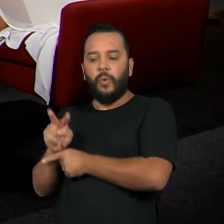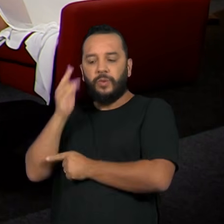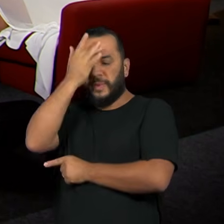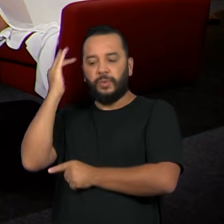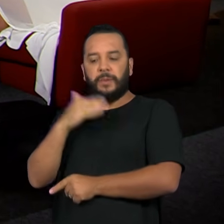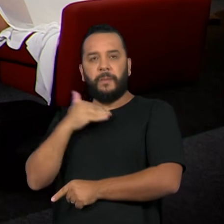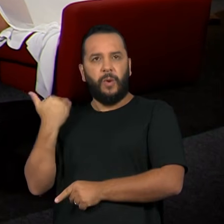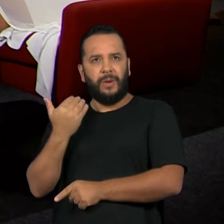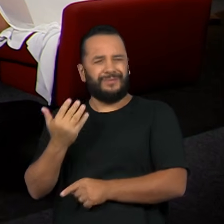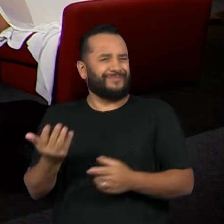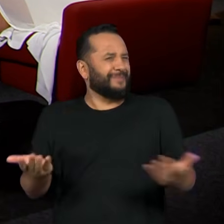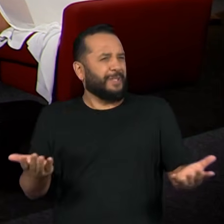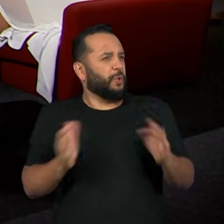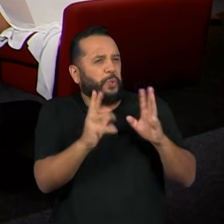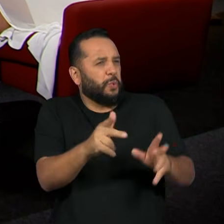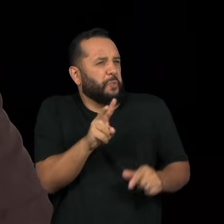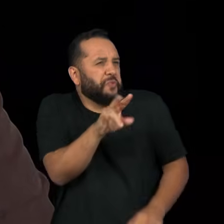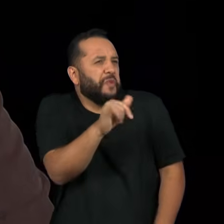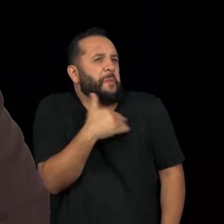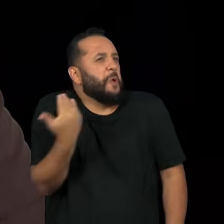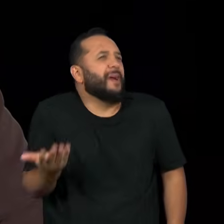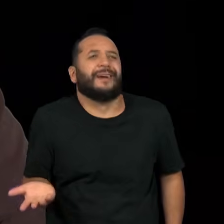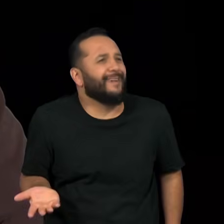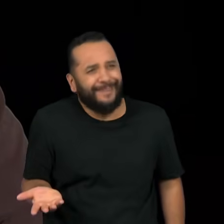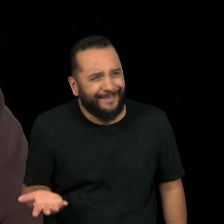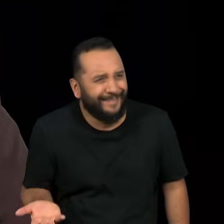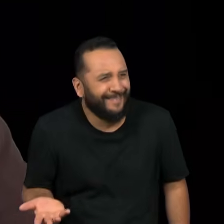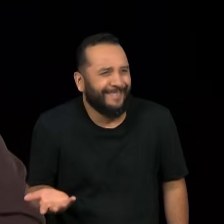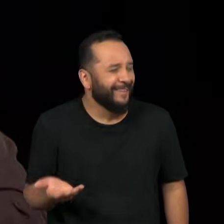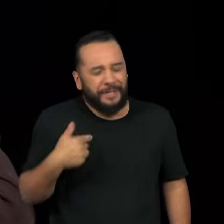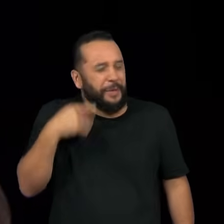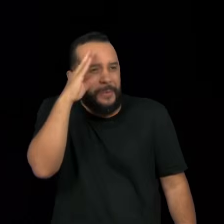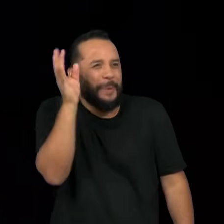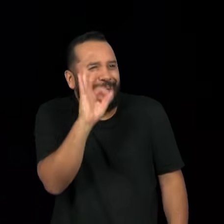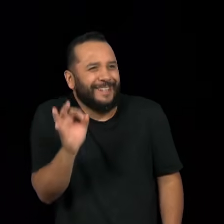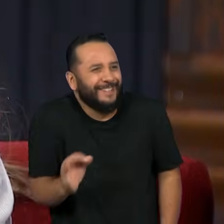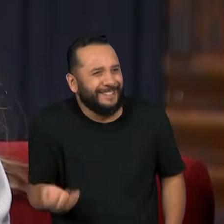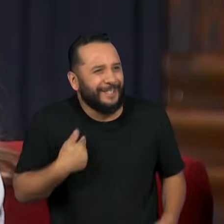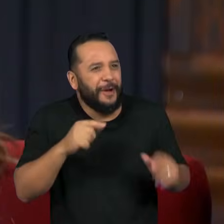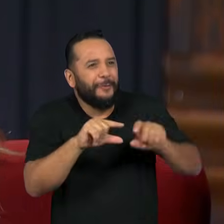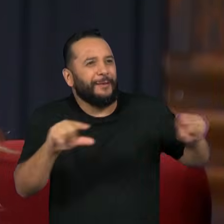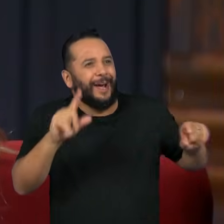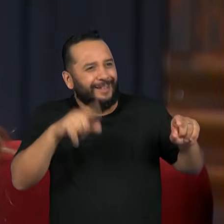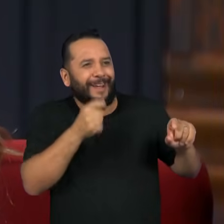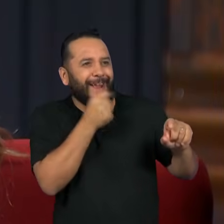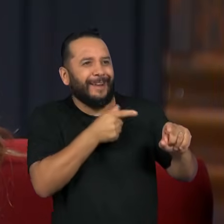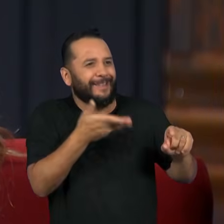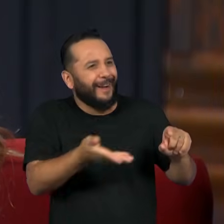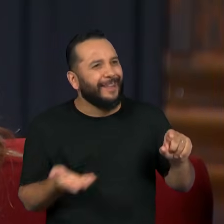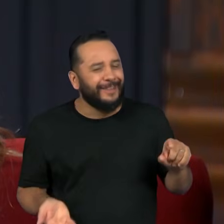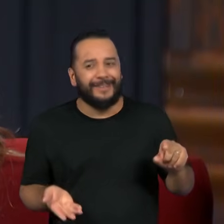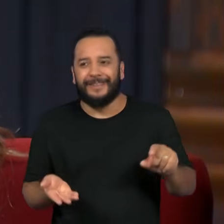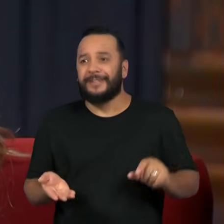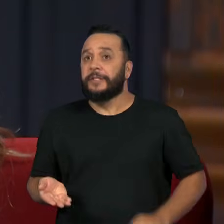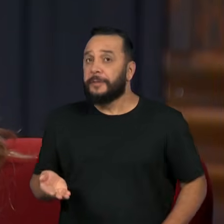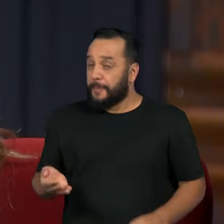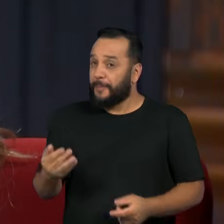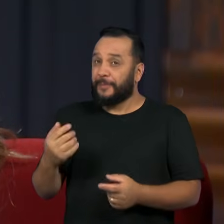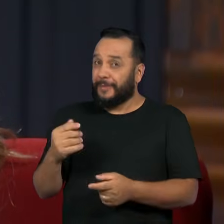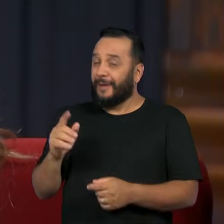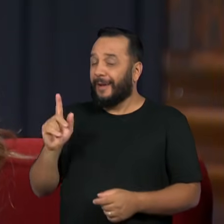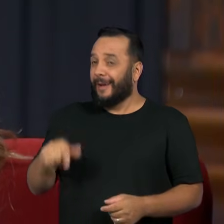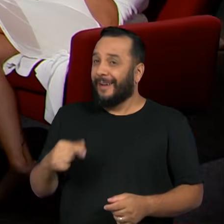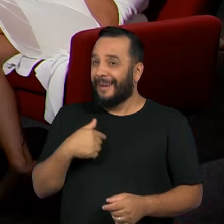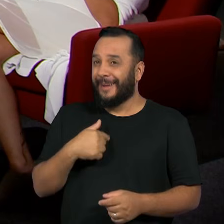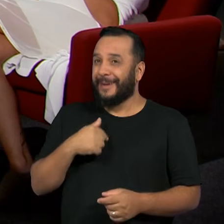Pessoas que morrem não é todo mundo? Você cuida... Eu achei engraçada essa frase. Acabou virando um koan,